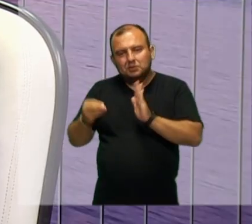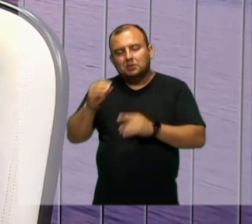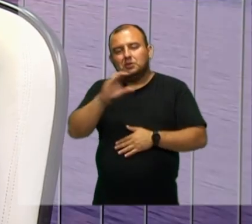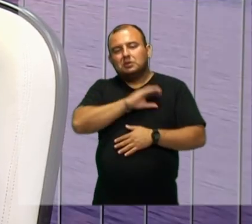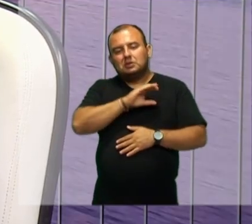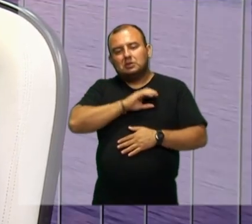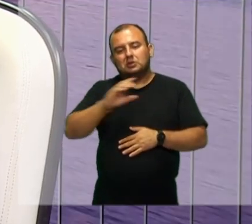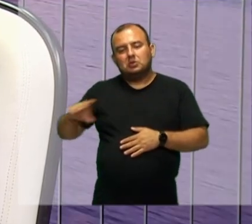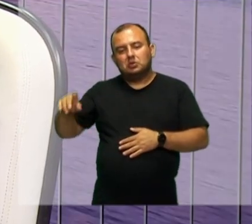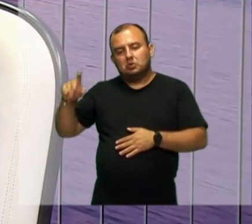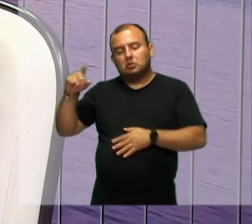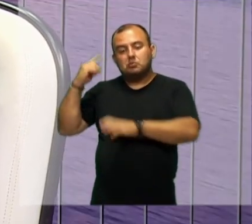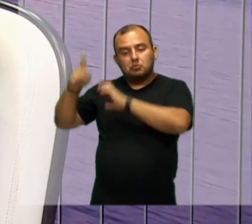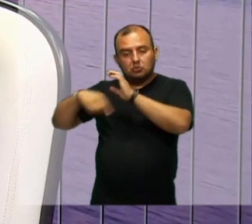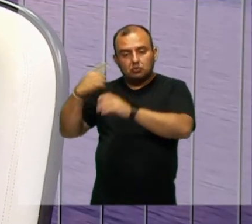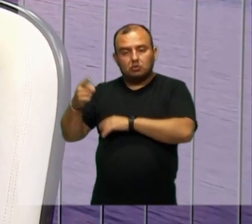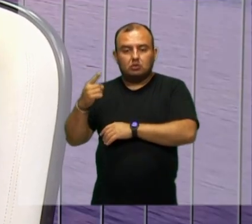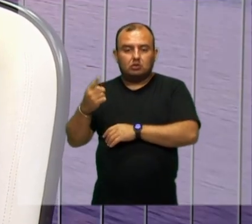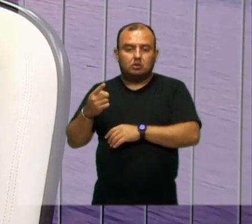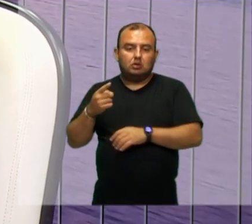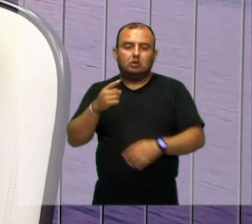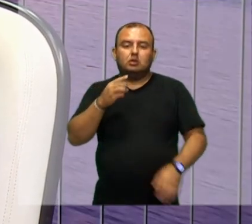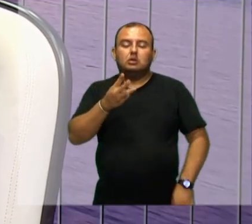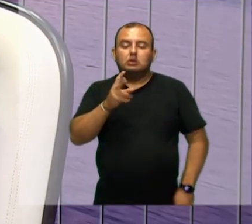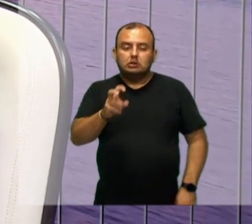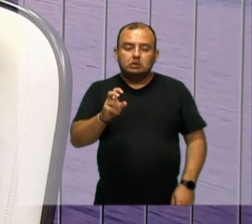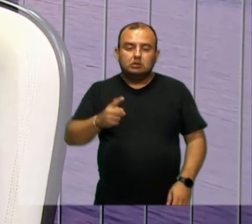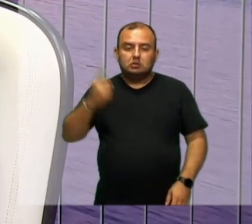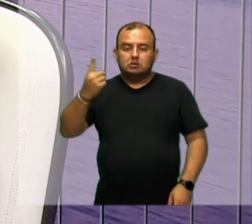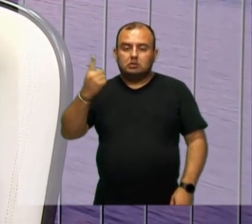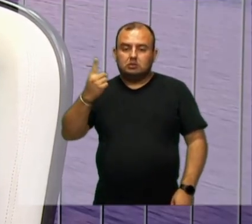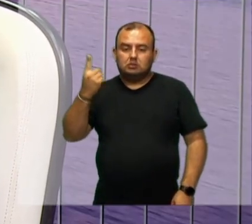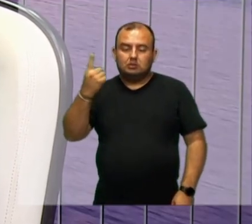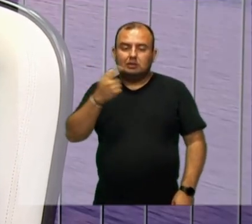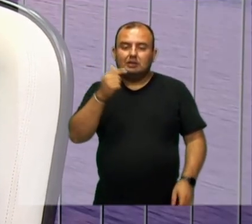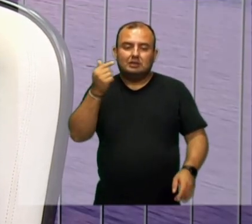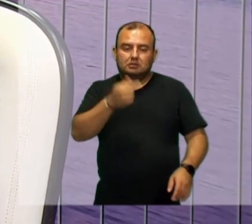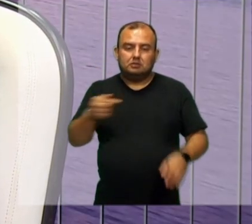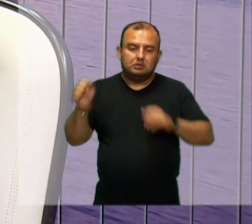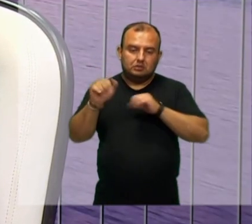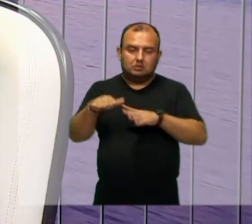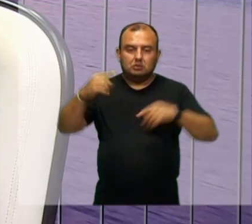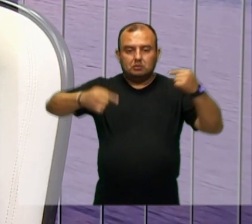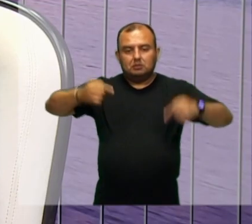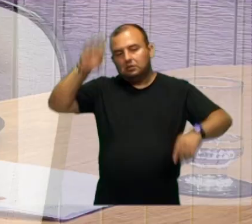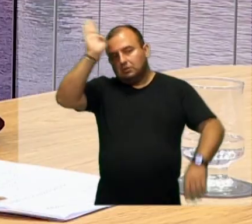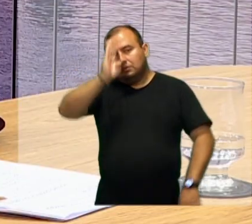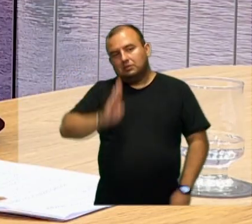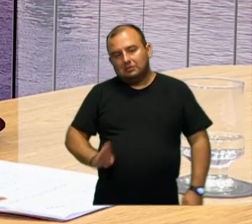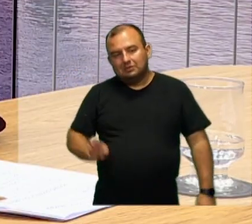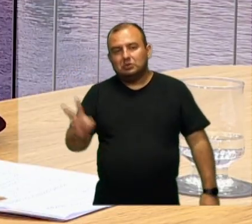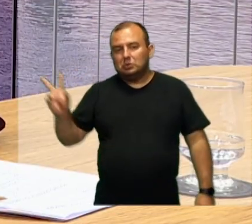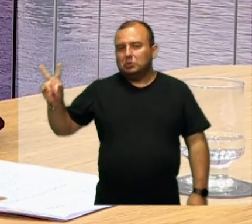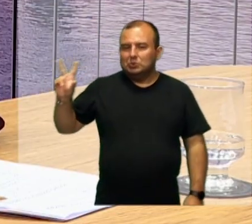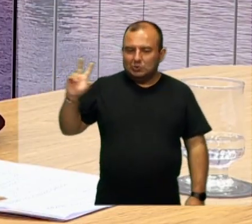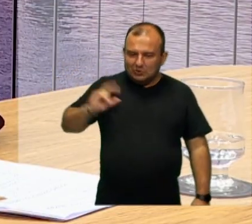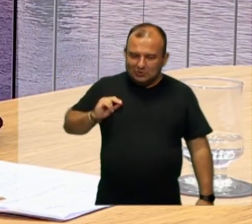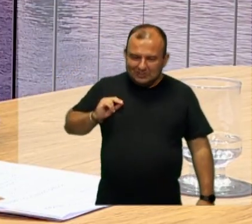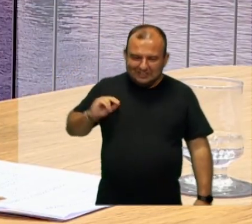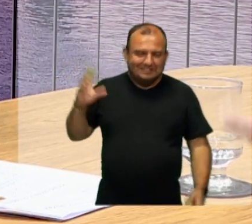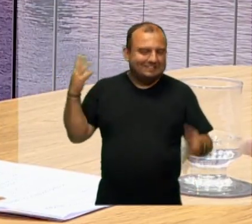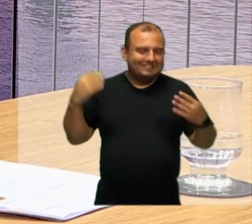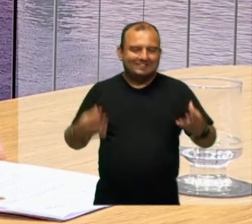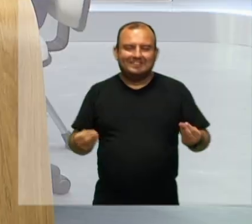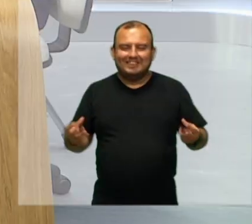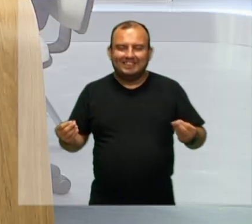para o Mundial é 35. E ainda termino na primeira semana de setembro com o Campeonato Brasileiro. Nossa, é muito... E